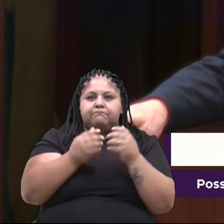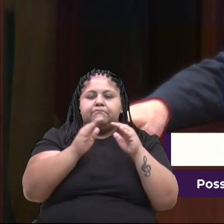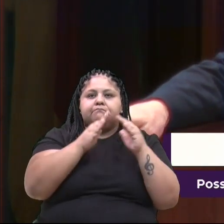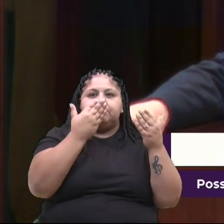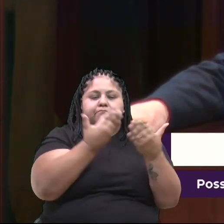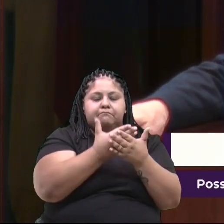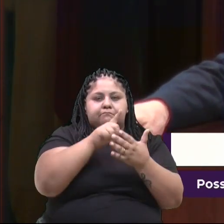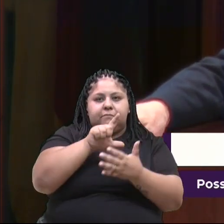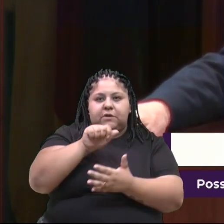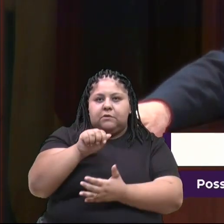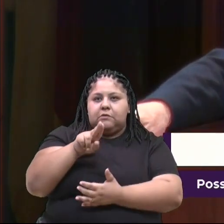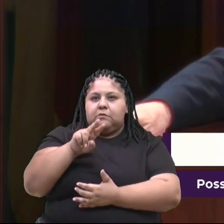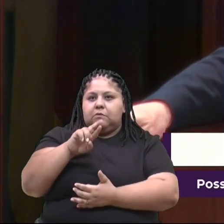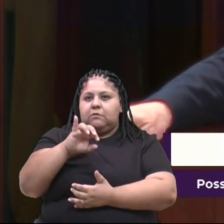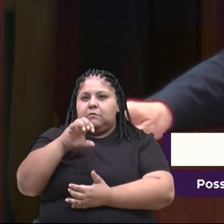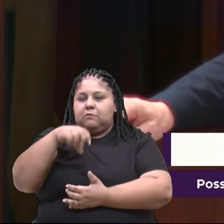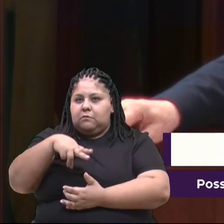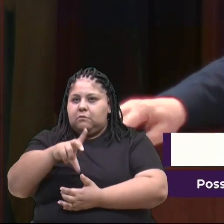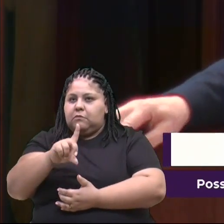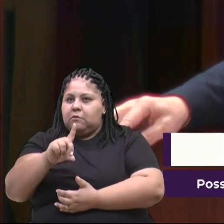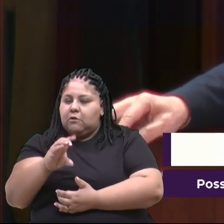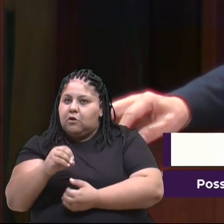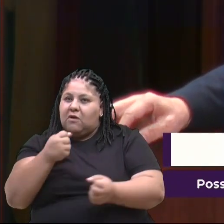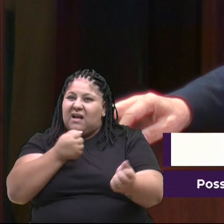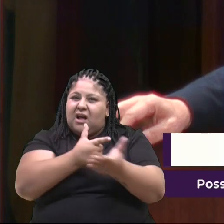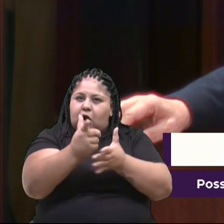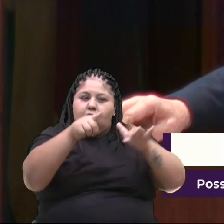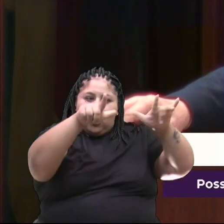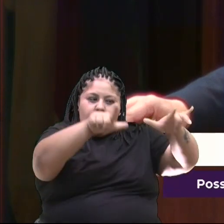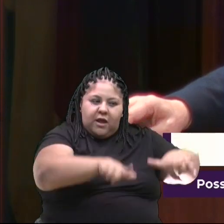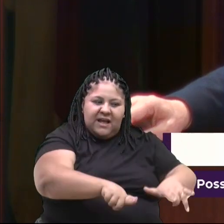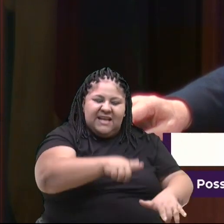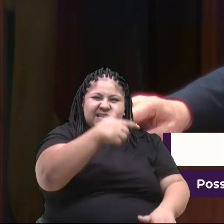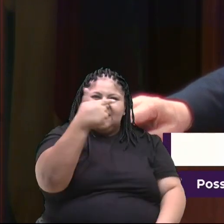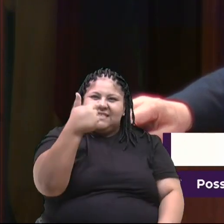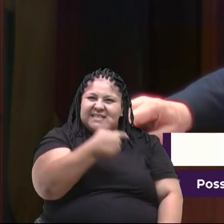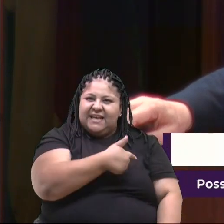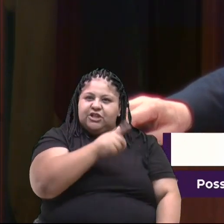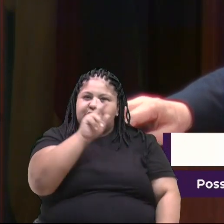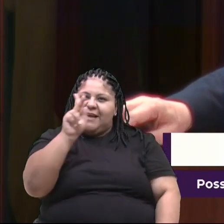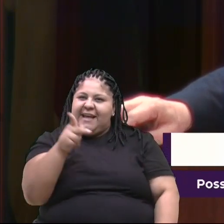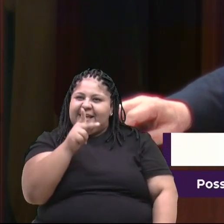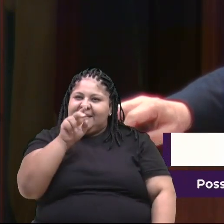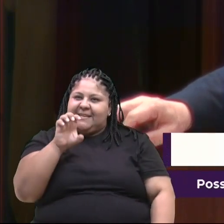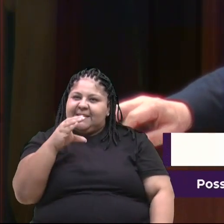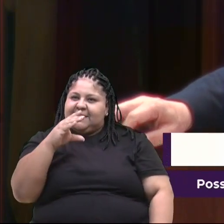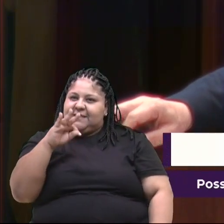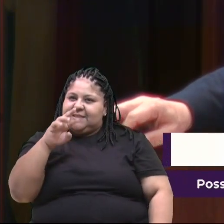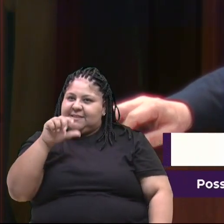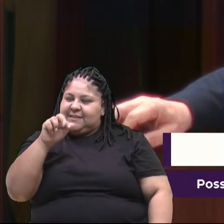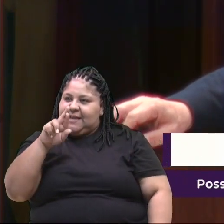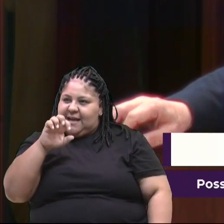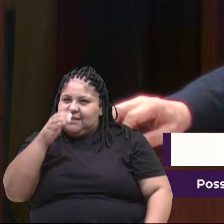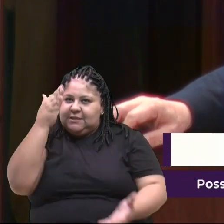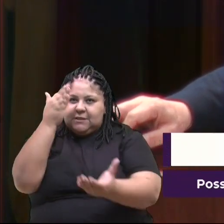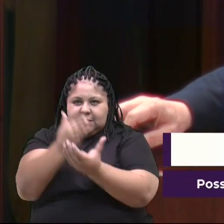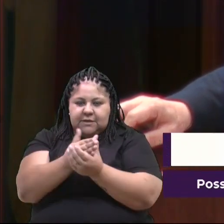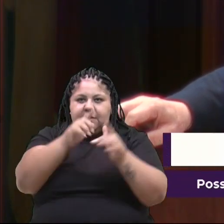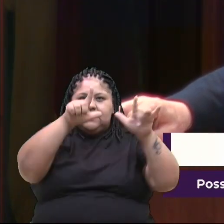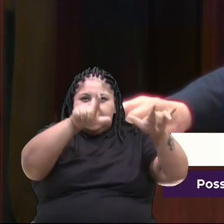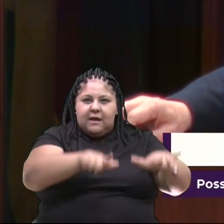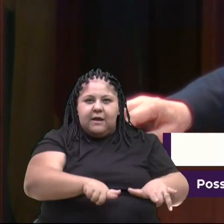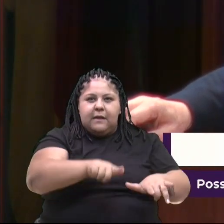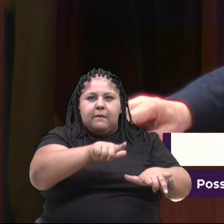Laurindo Formo, a aquisição daquela importante área de 7,5 hectares, a área do Parque Rural, a PPP